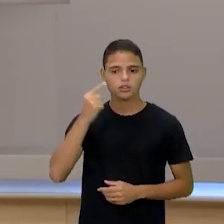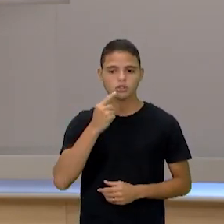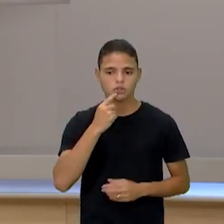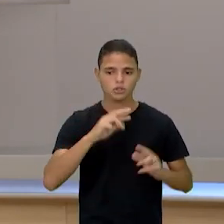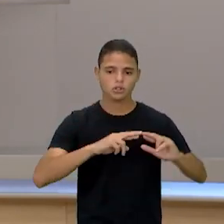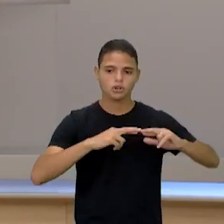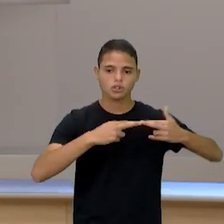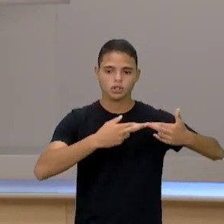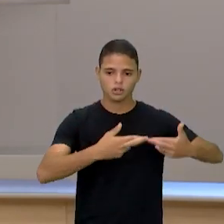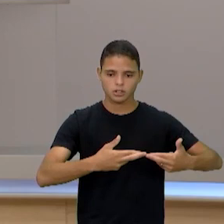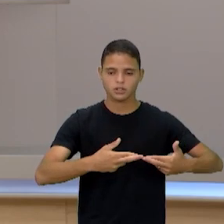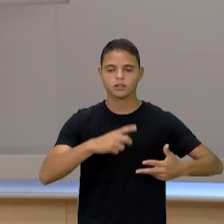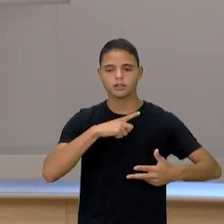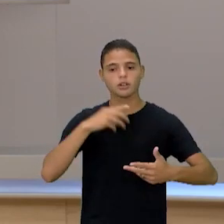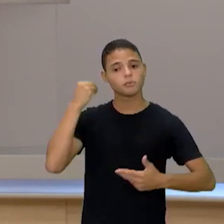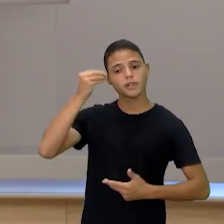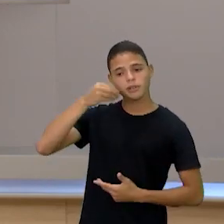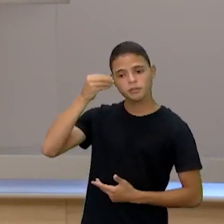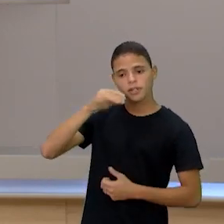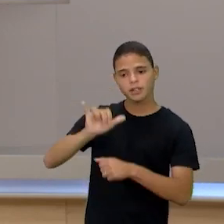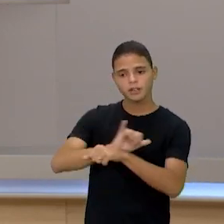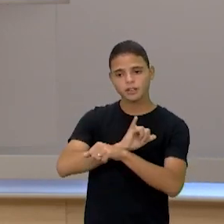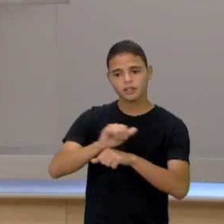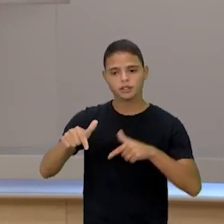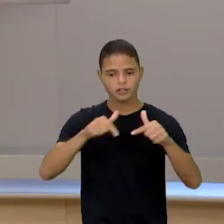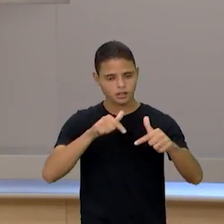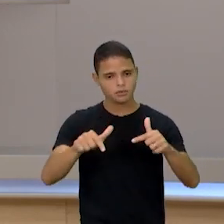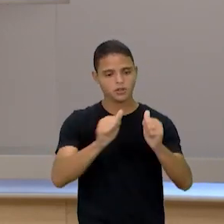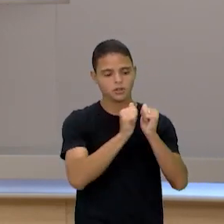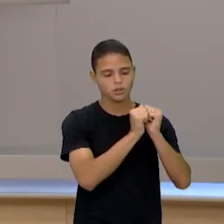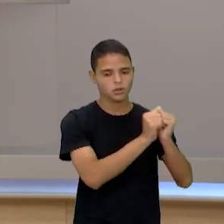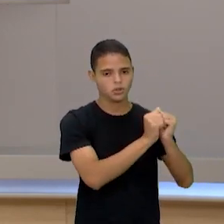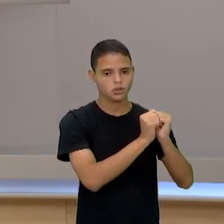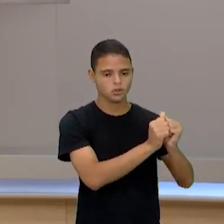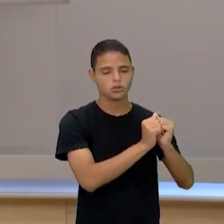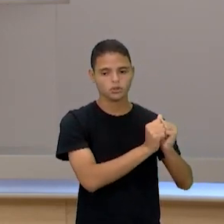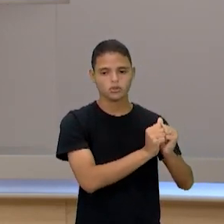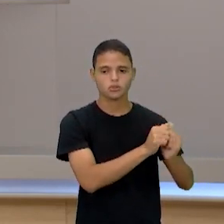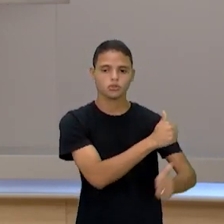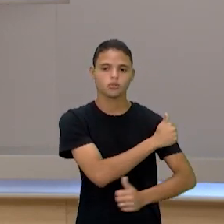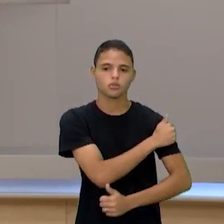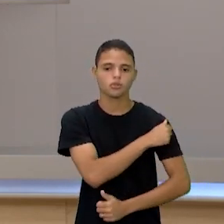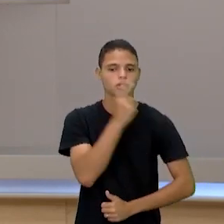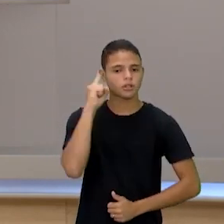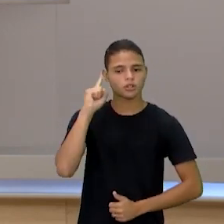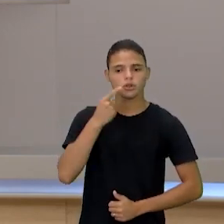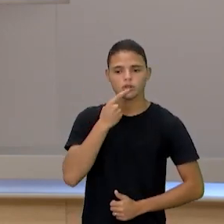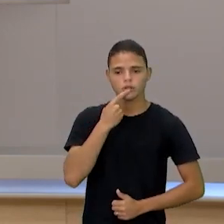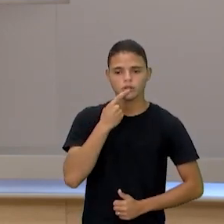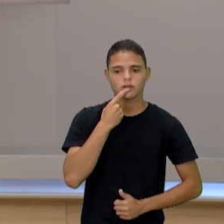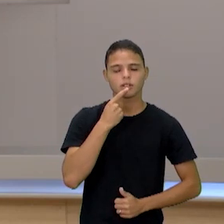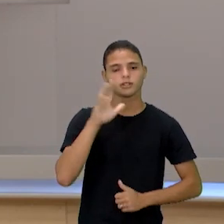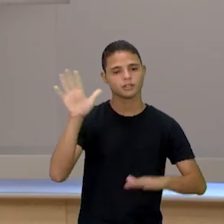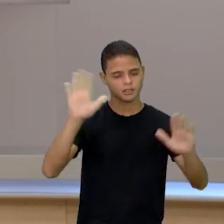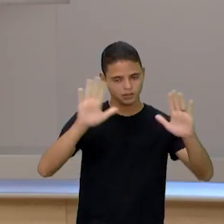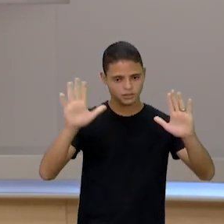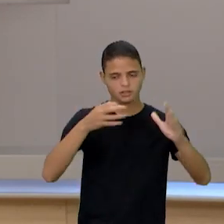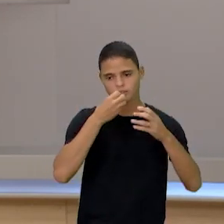também experiências e metodologias de trabalho com os alunos com deficiência auditiva. Até lá, pessoal. Tenham uma